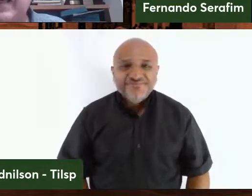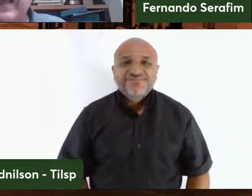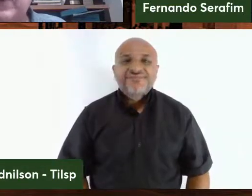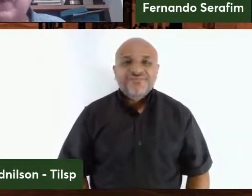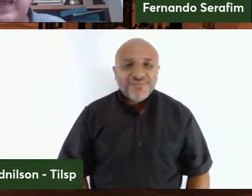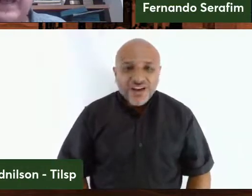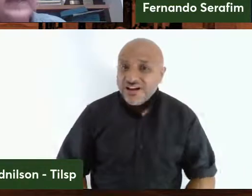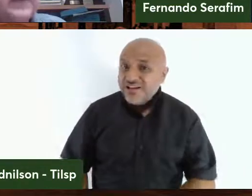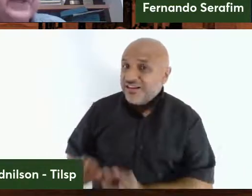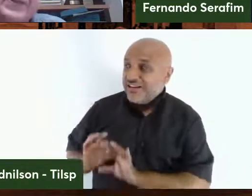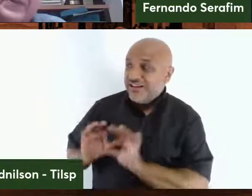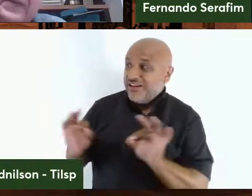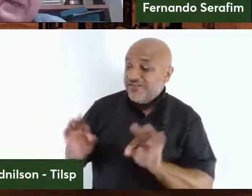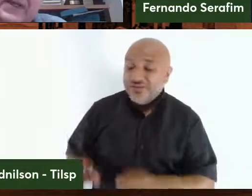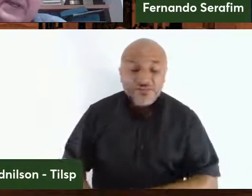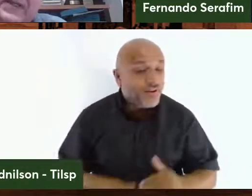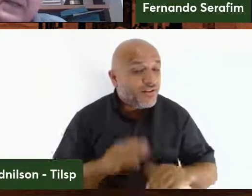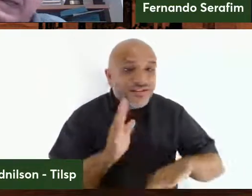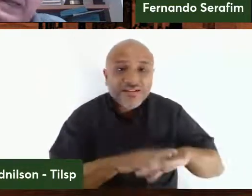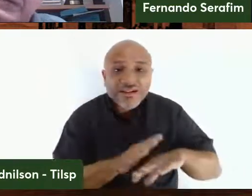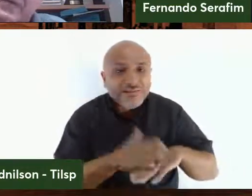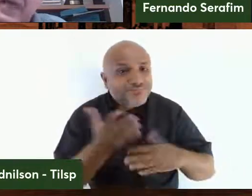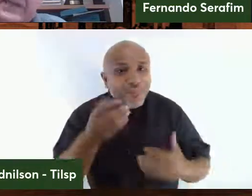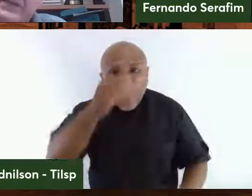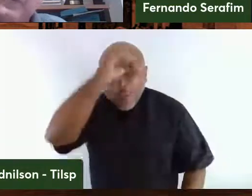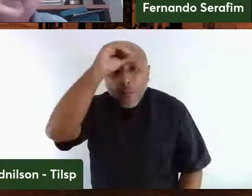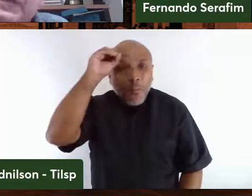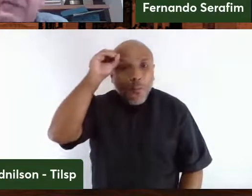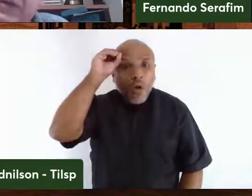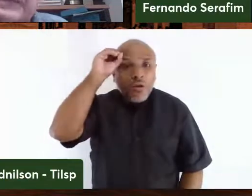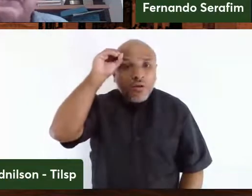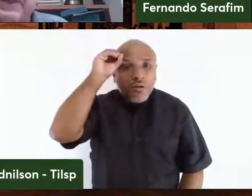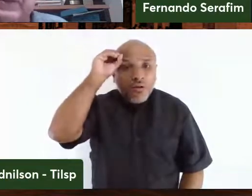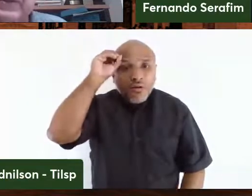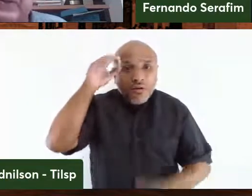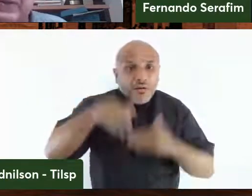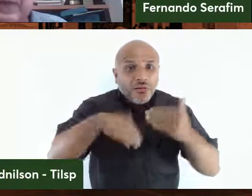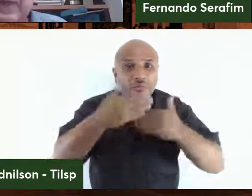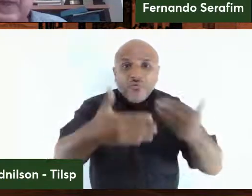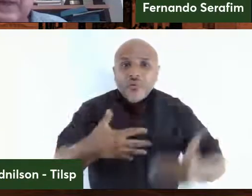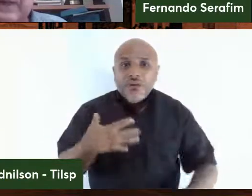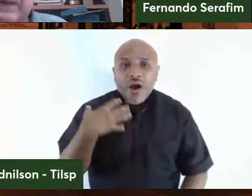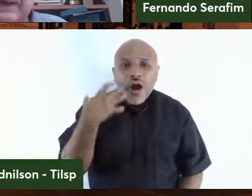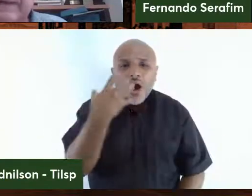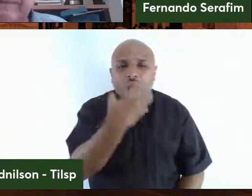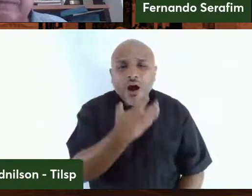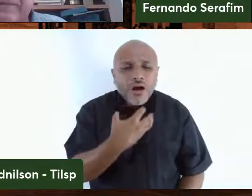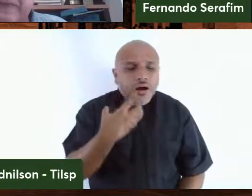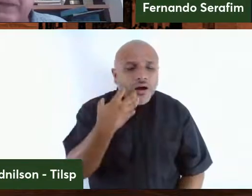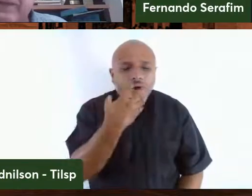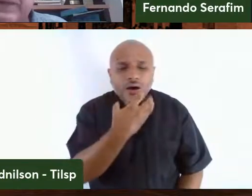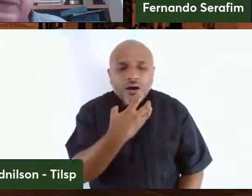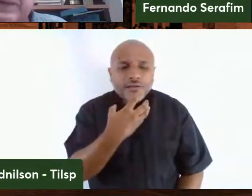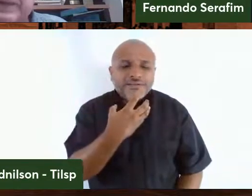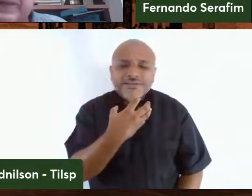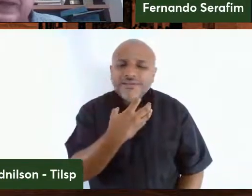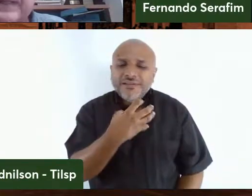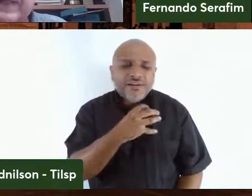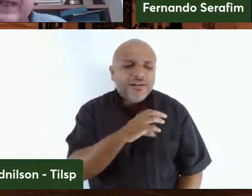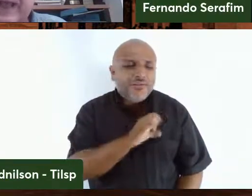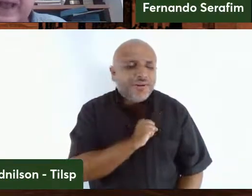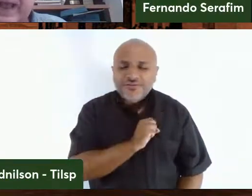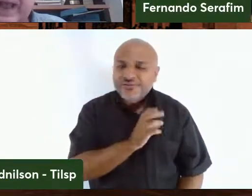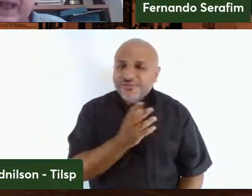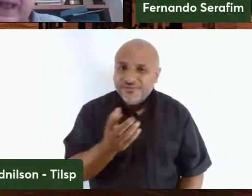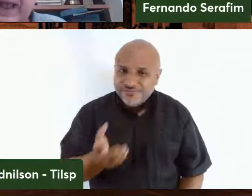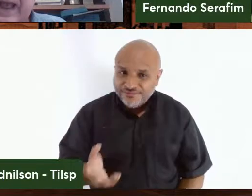e às vezes sem que ela soubesse mesmo. Sem que ela soubesse, movida por essa paixão, né? Movida por essa paixão. Quer